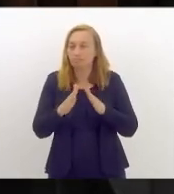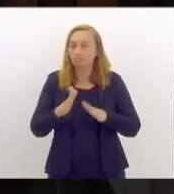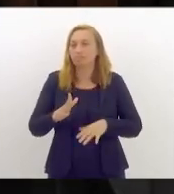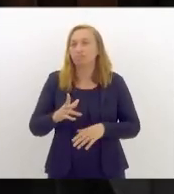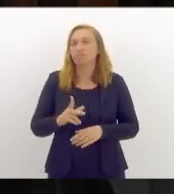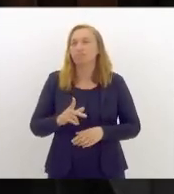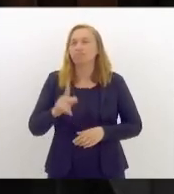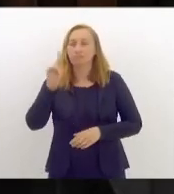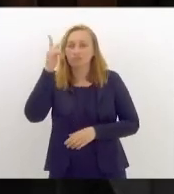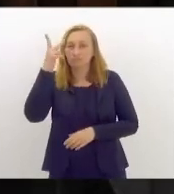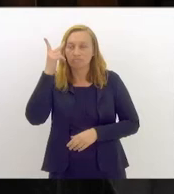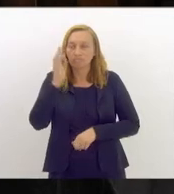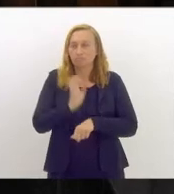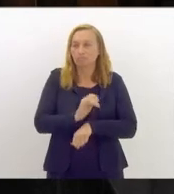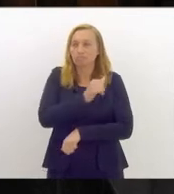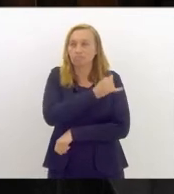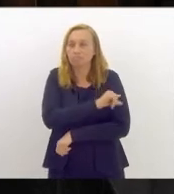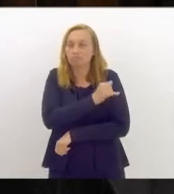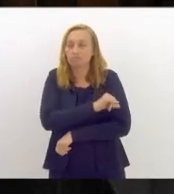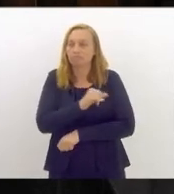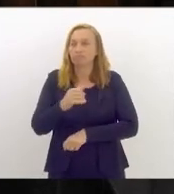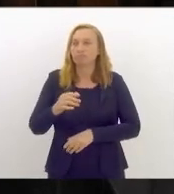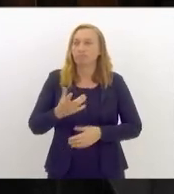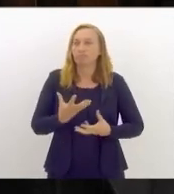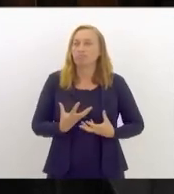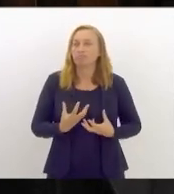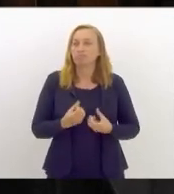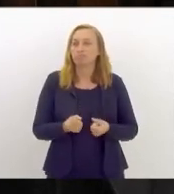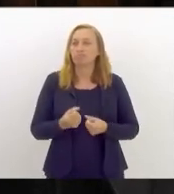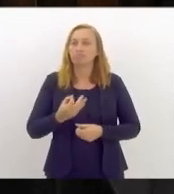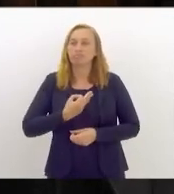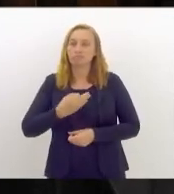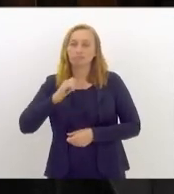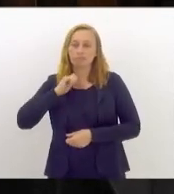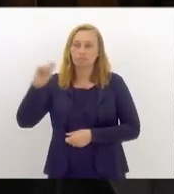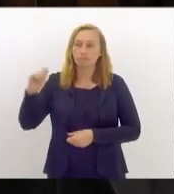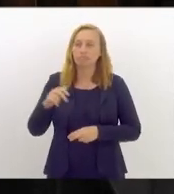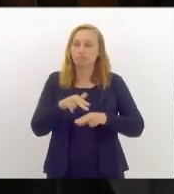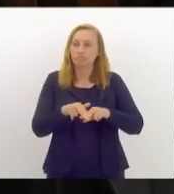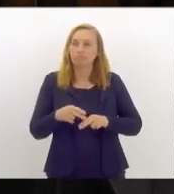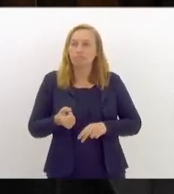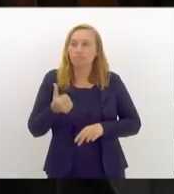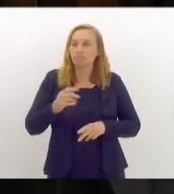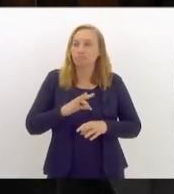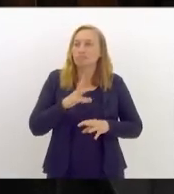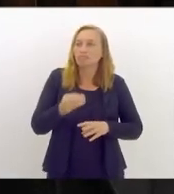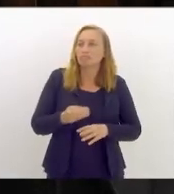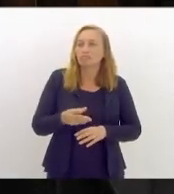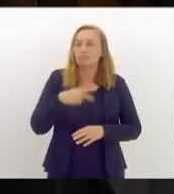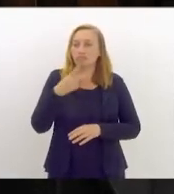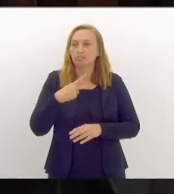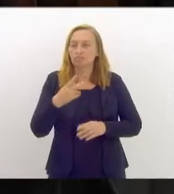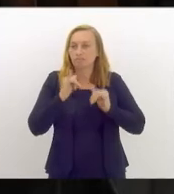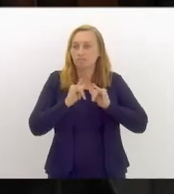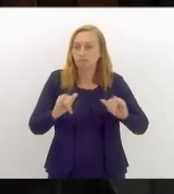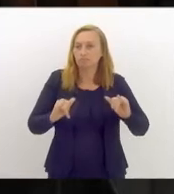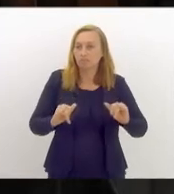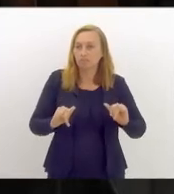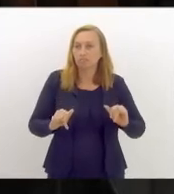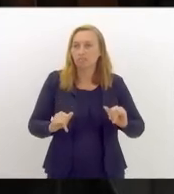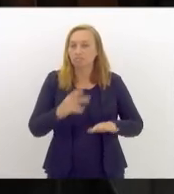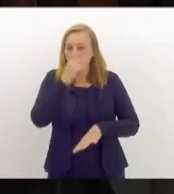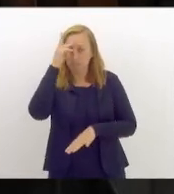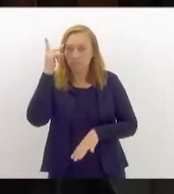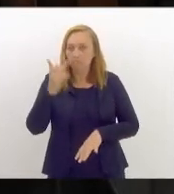personalidades da história do Estado do Rio de Janeiro já receberam essa avaria e portanto quase tudo já foi dito e proclamado porradores